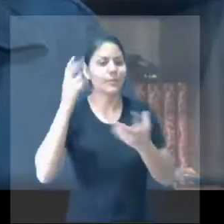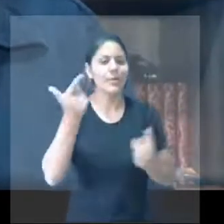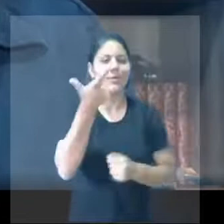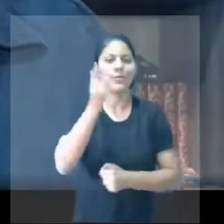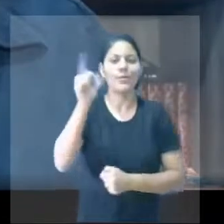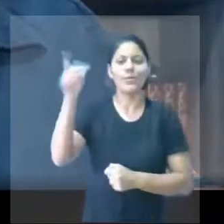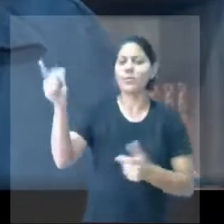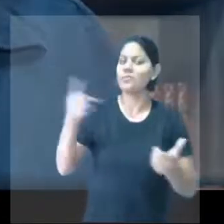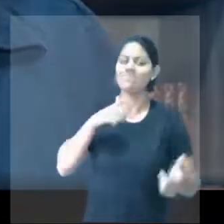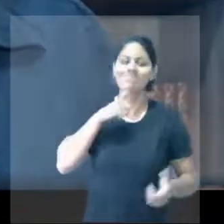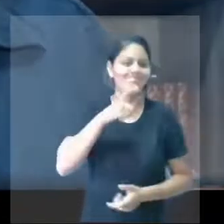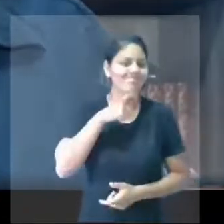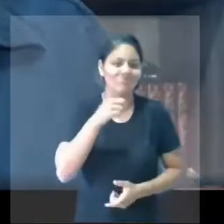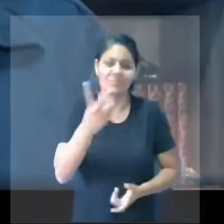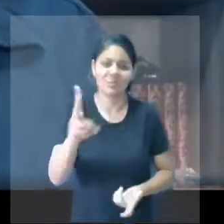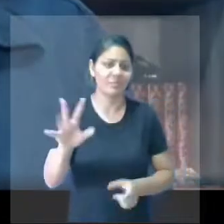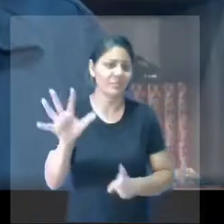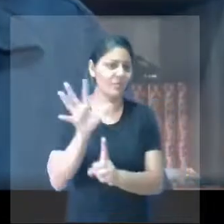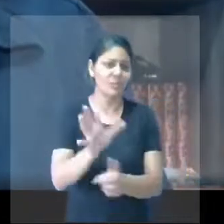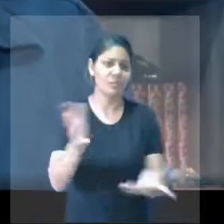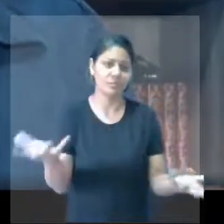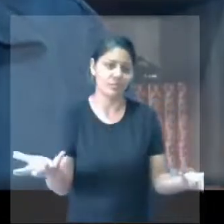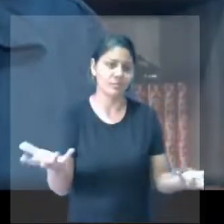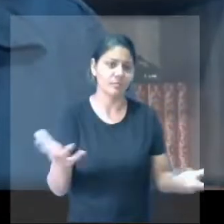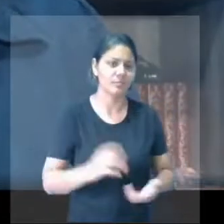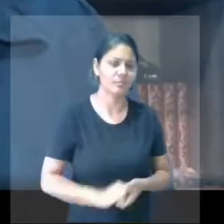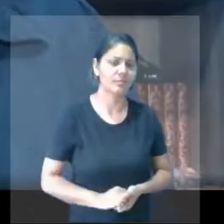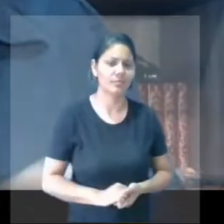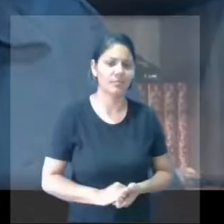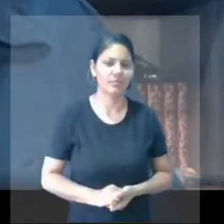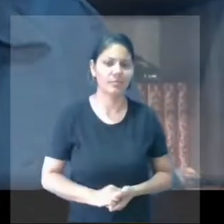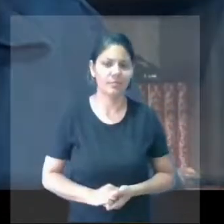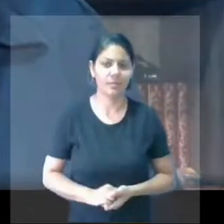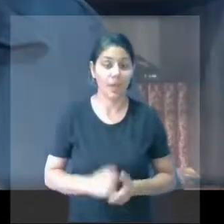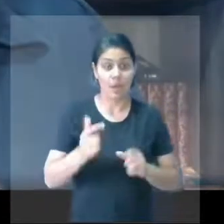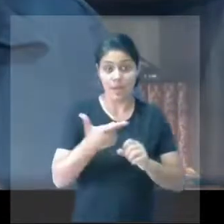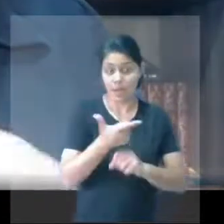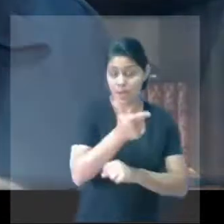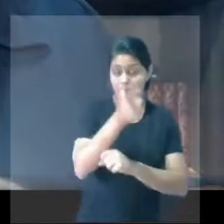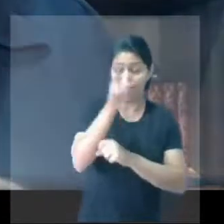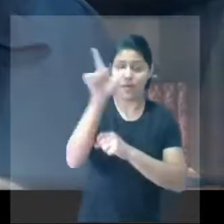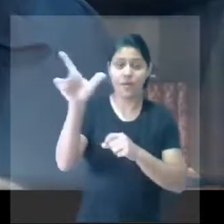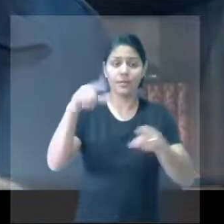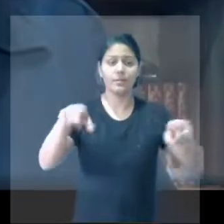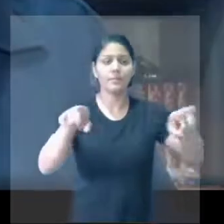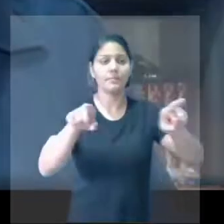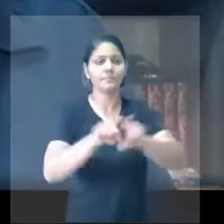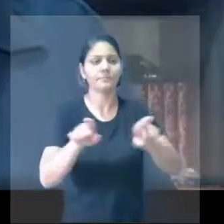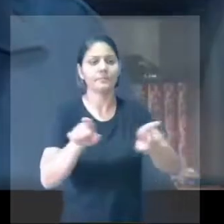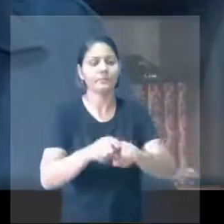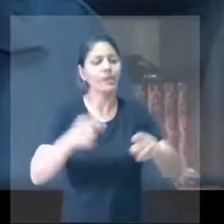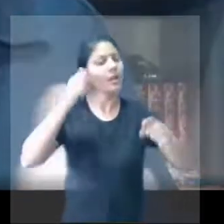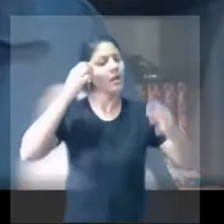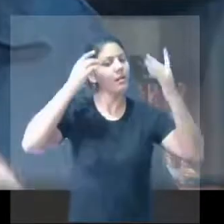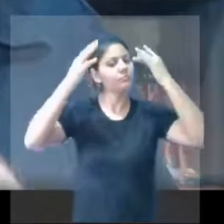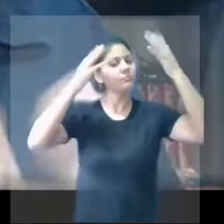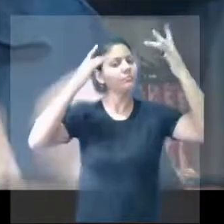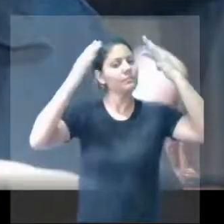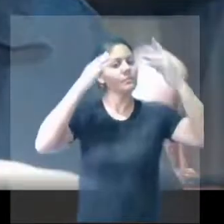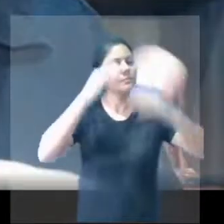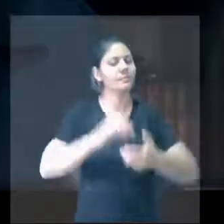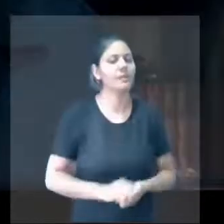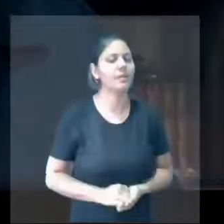meios talvez não poderão te trazer da mesma forma, né? Para além disso, além dessa questão da reflexão e